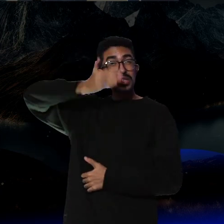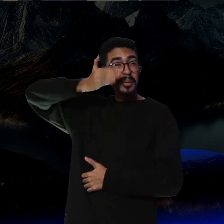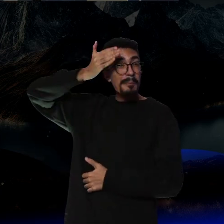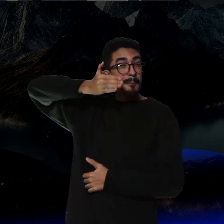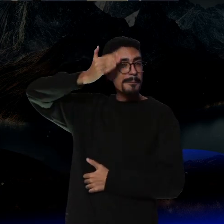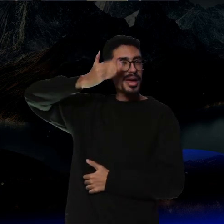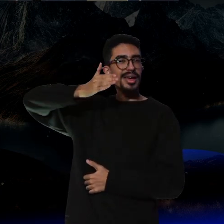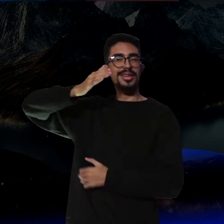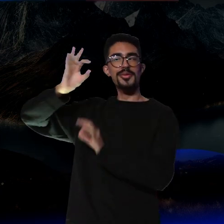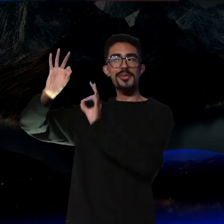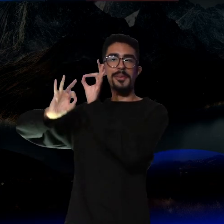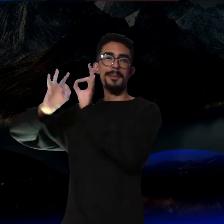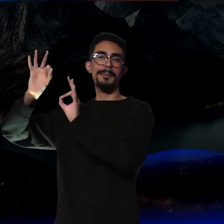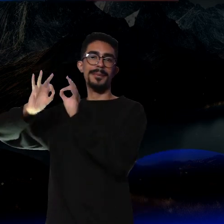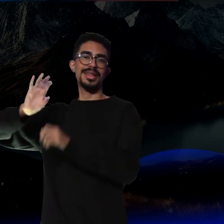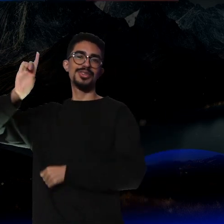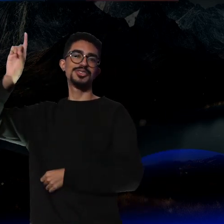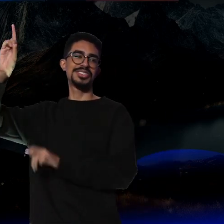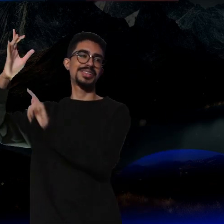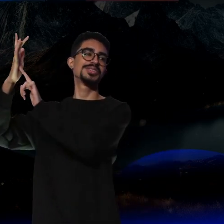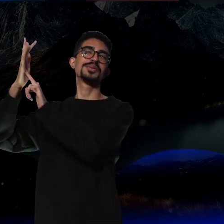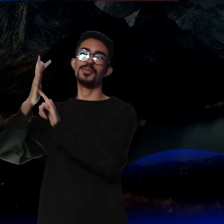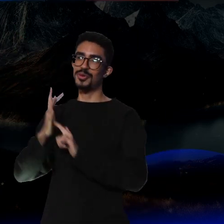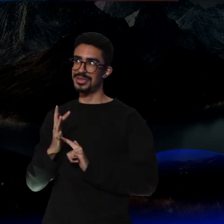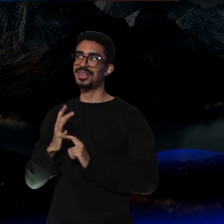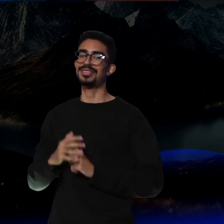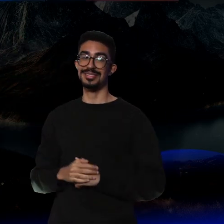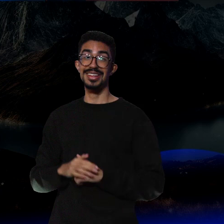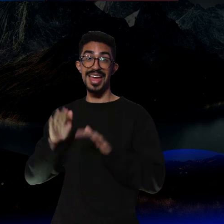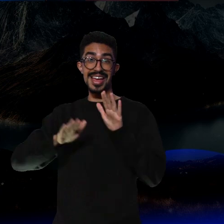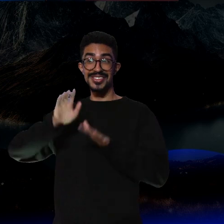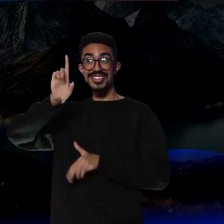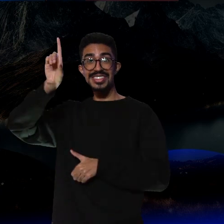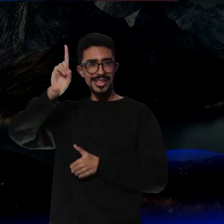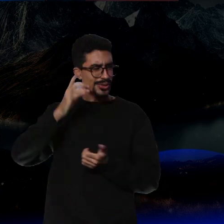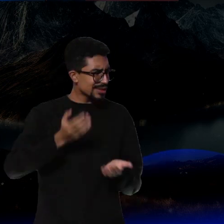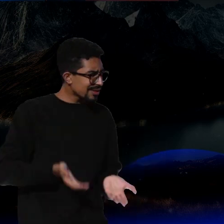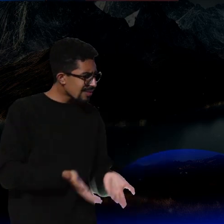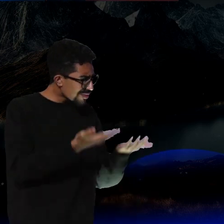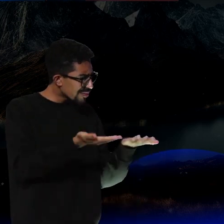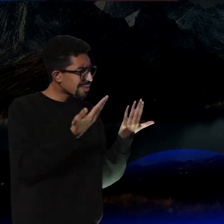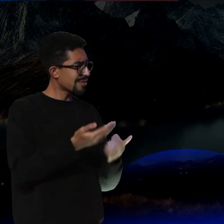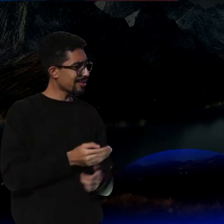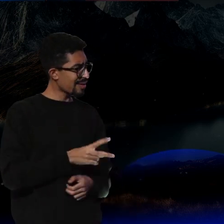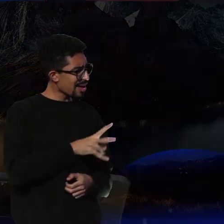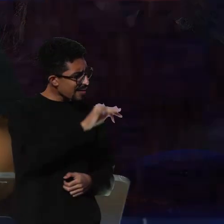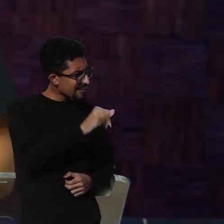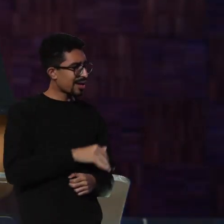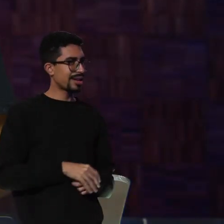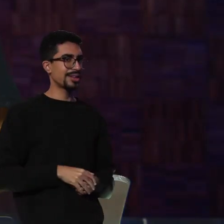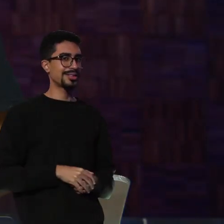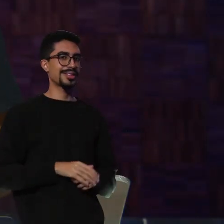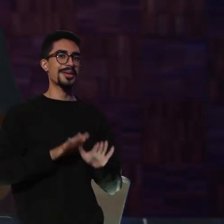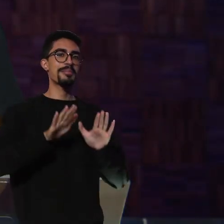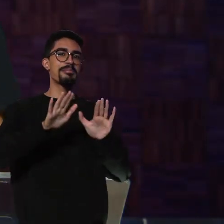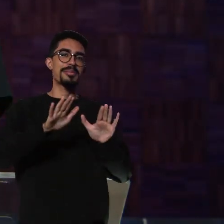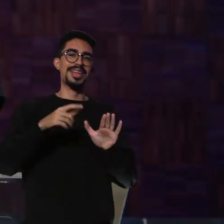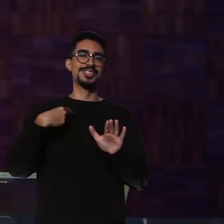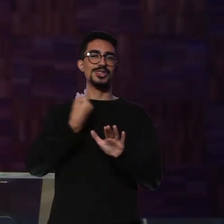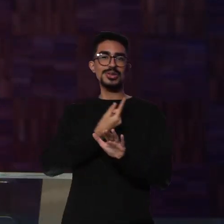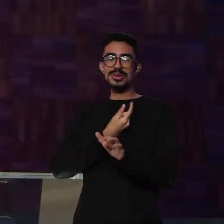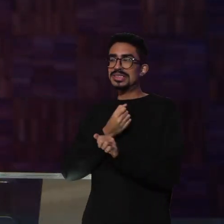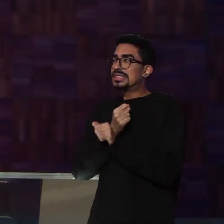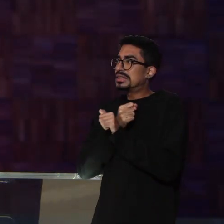sinalizando, impulsionando, empurrando a gente para fazer, porque a gente está preso. E muitas vezes o medo se